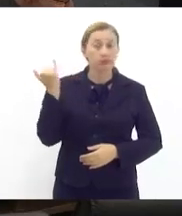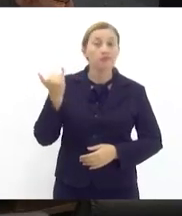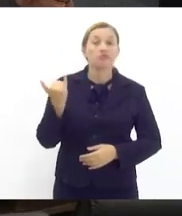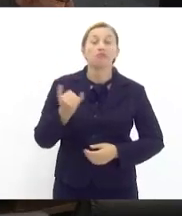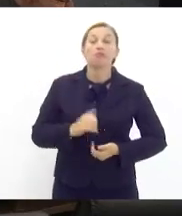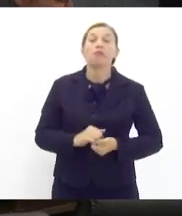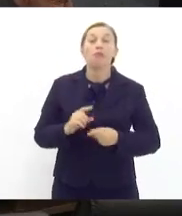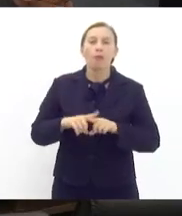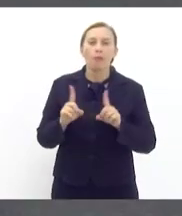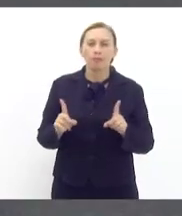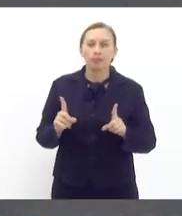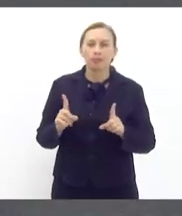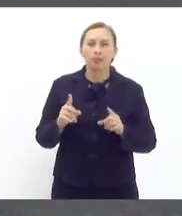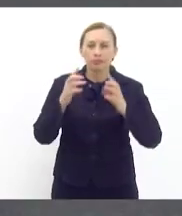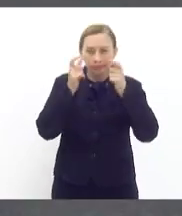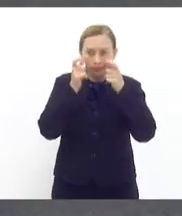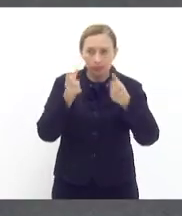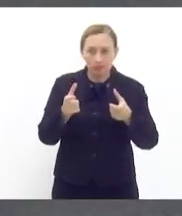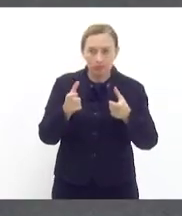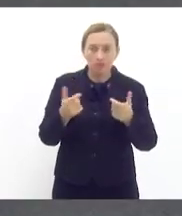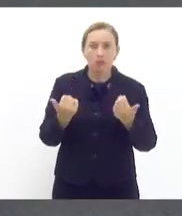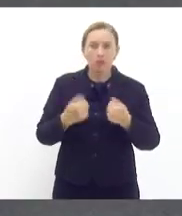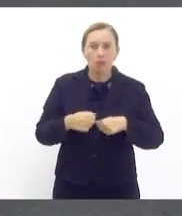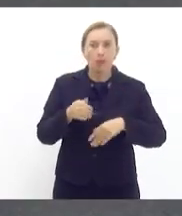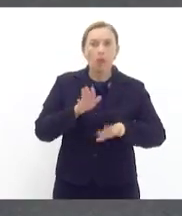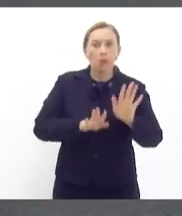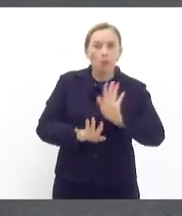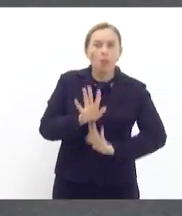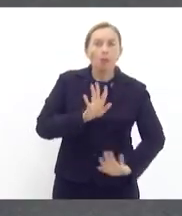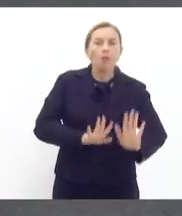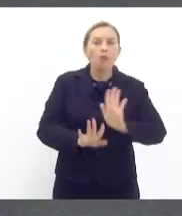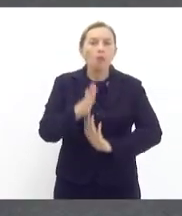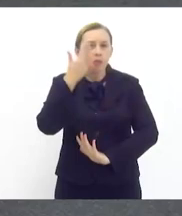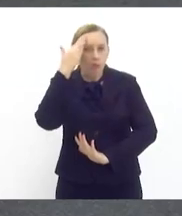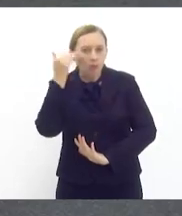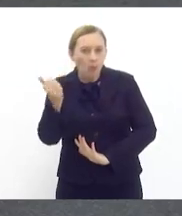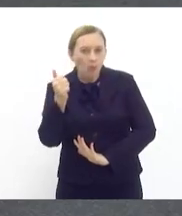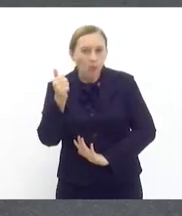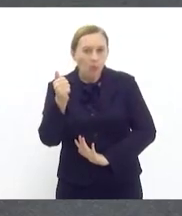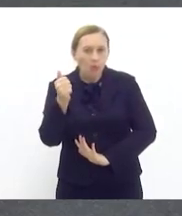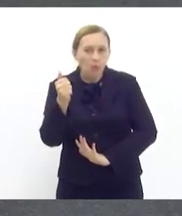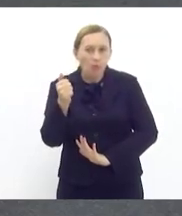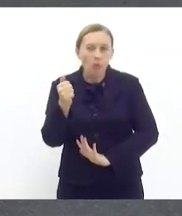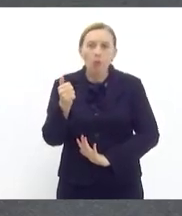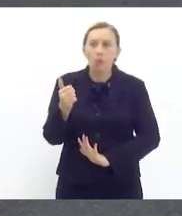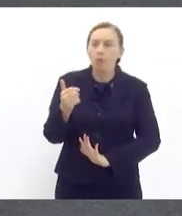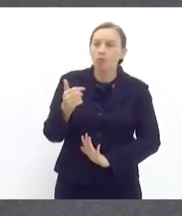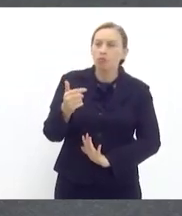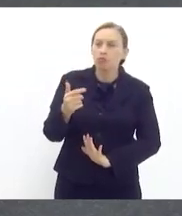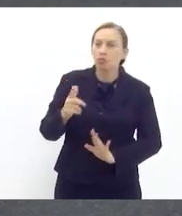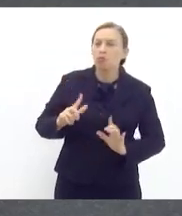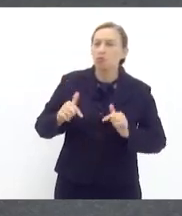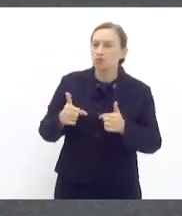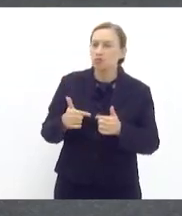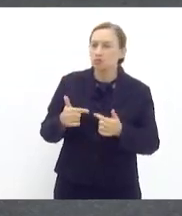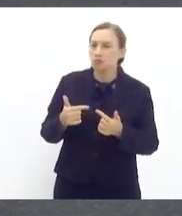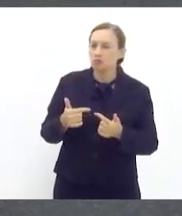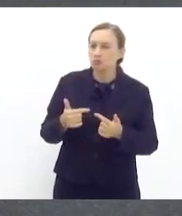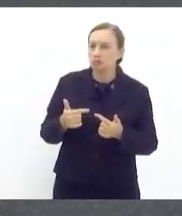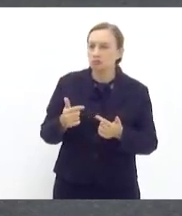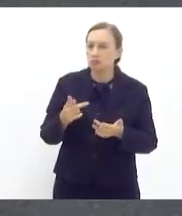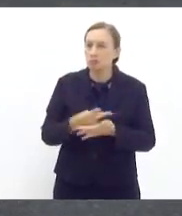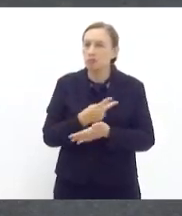mas eu alerto que é preciso ter muito cuidado sabe para que eventuais efeitos colaterais